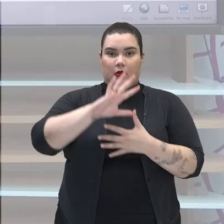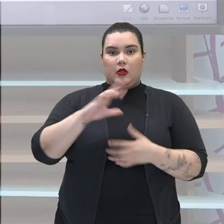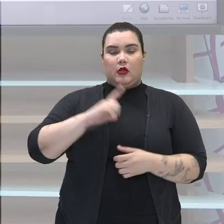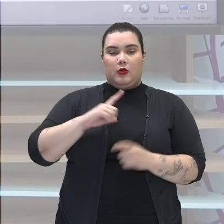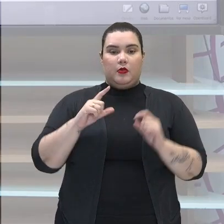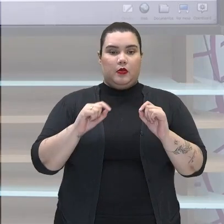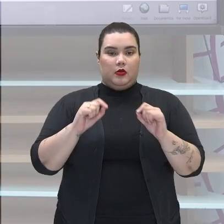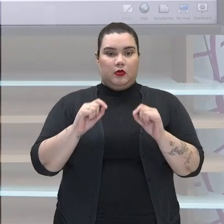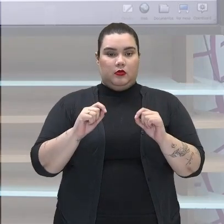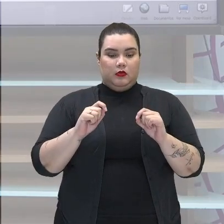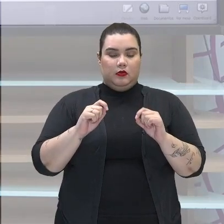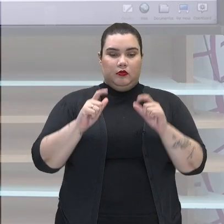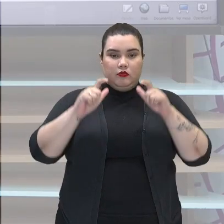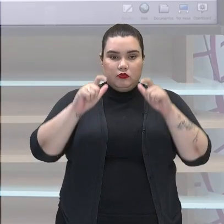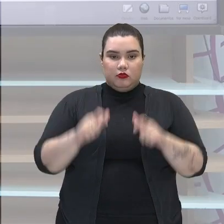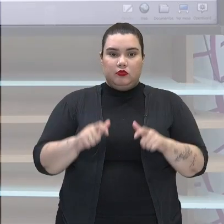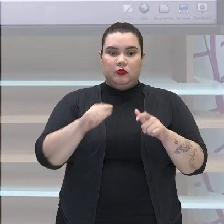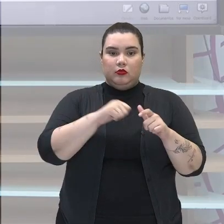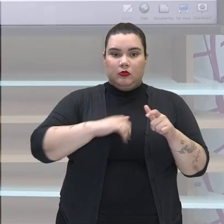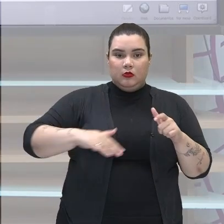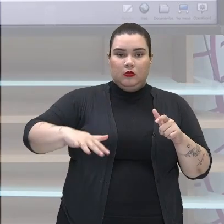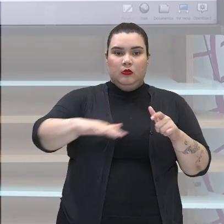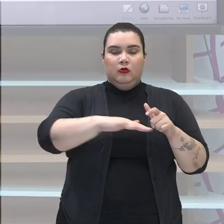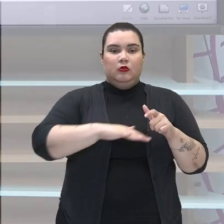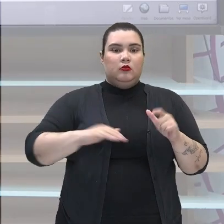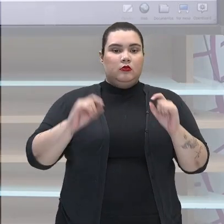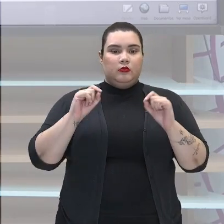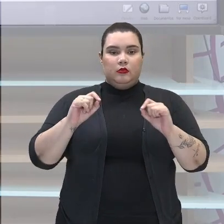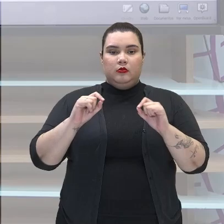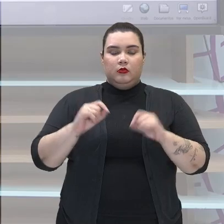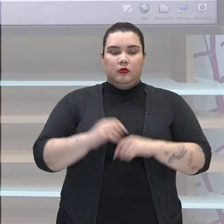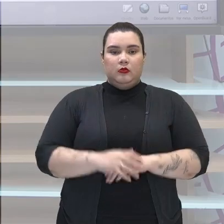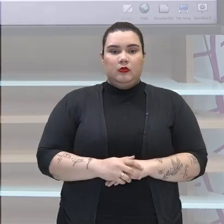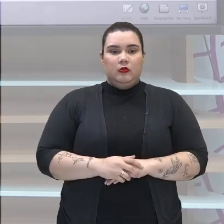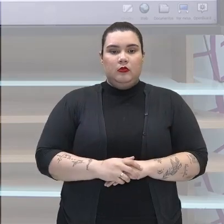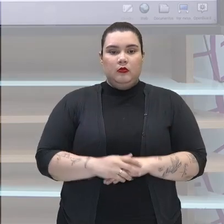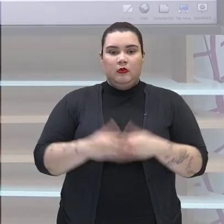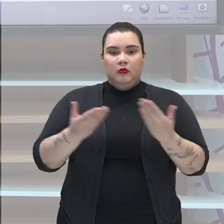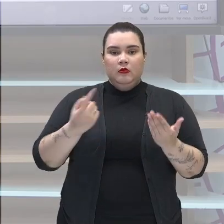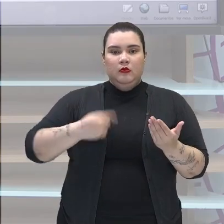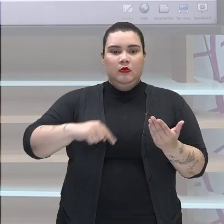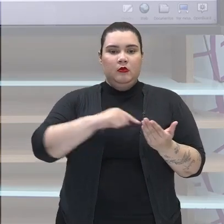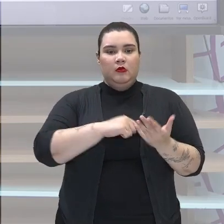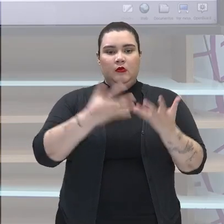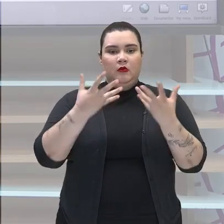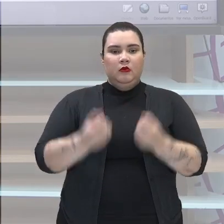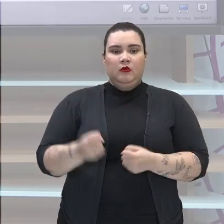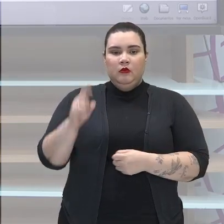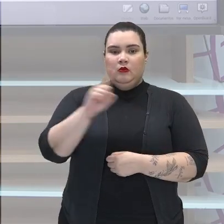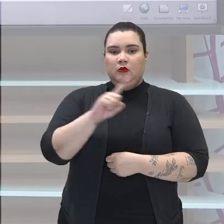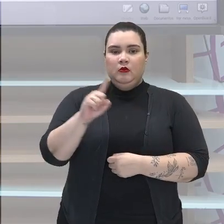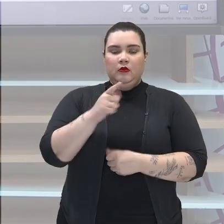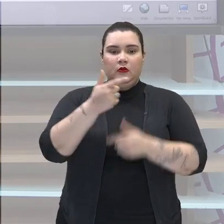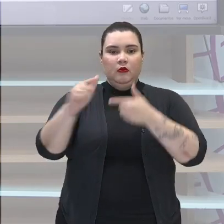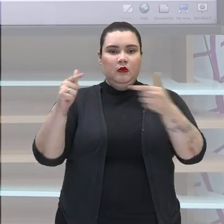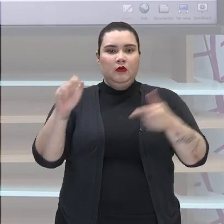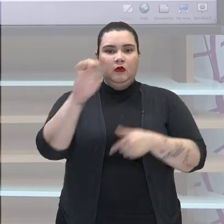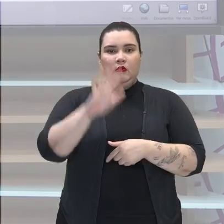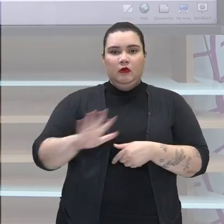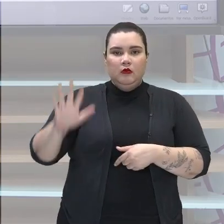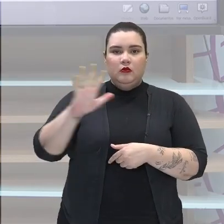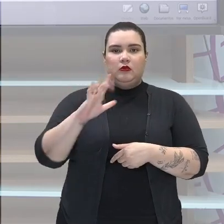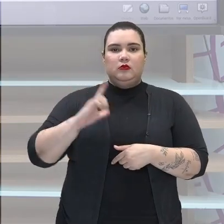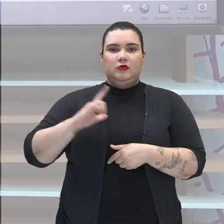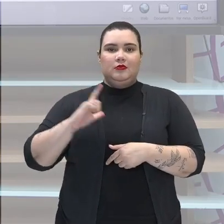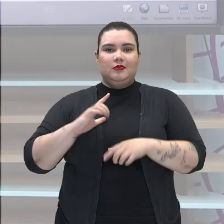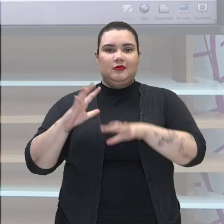bandeira em todo o continente dizendo, ó, não iremos aceitar nenhum domínio europeu dentro do